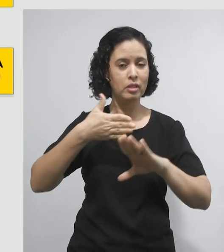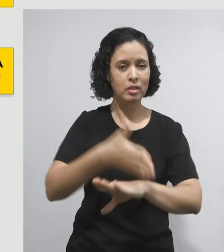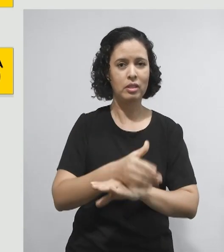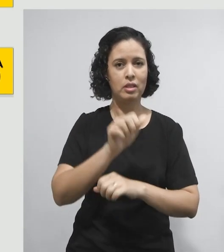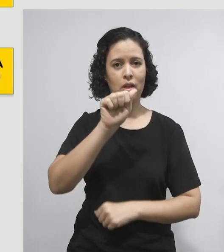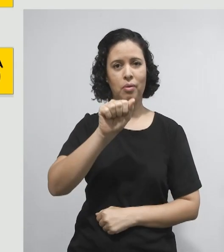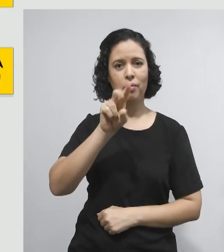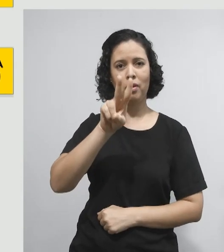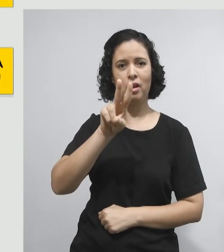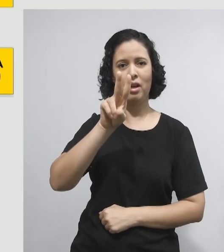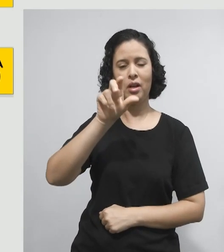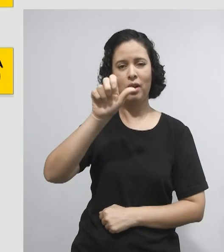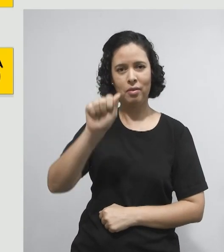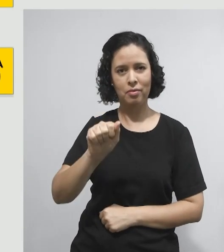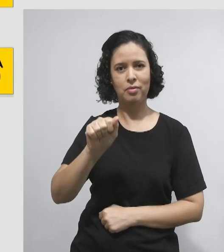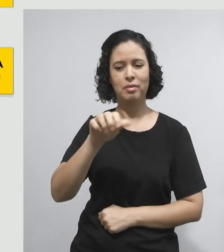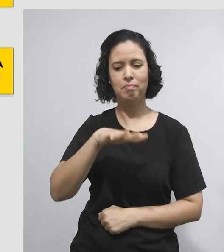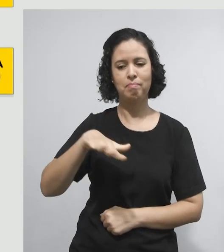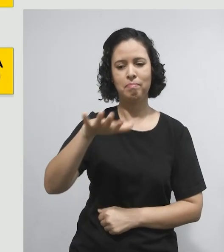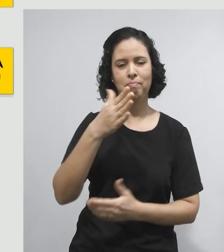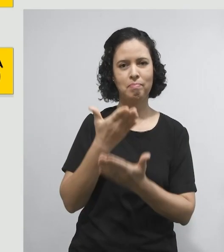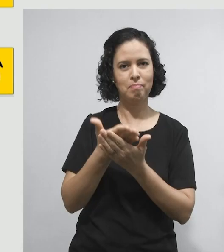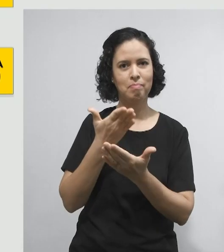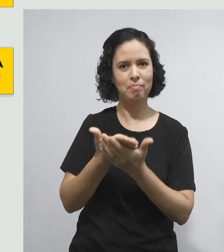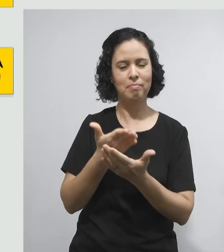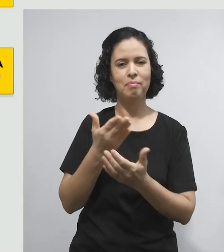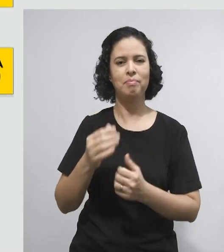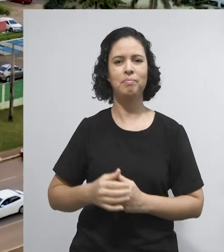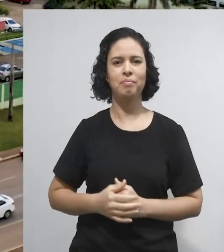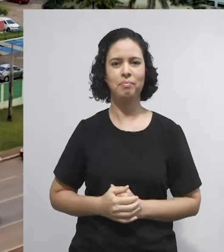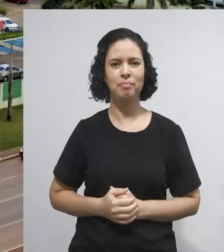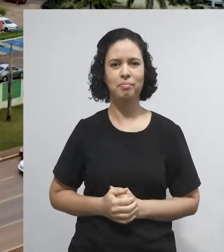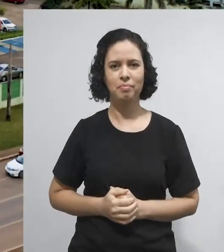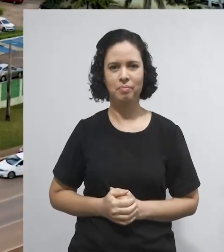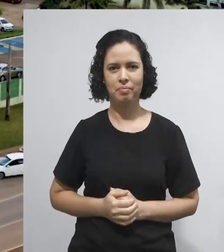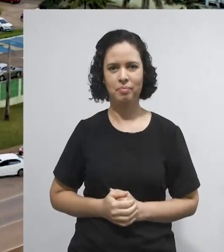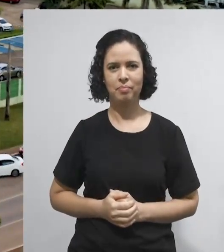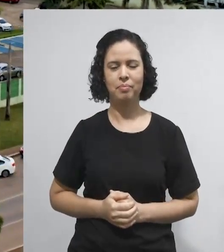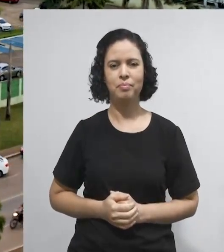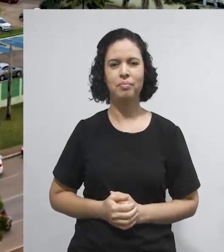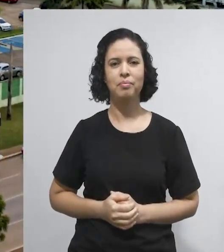acessos ao AVA, Ambiente Virtual de Aprendizagem.